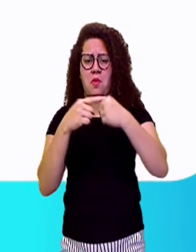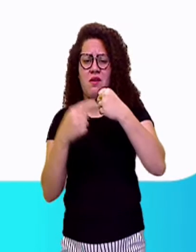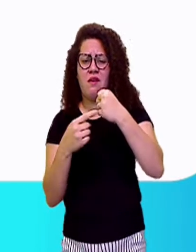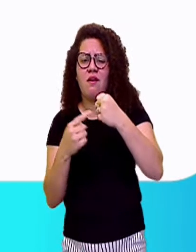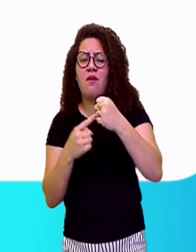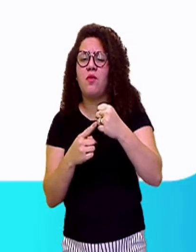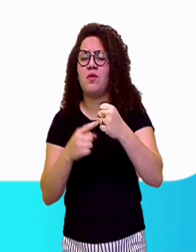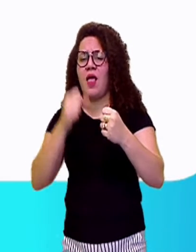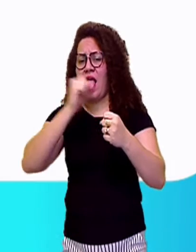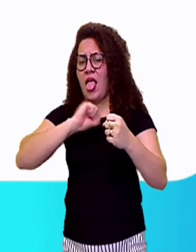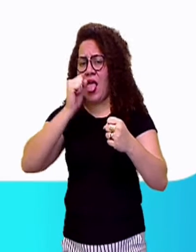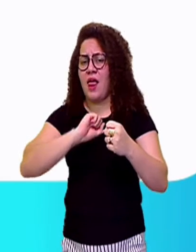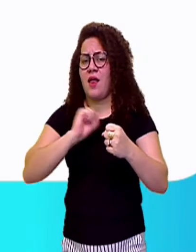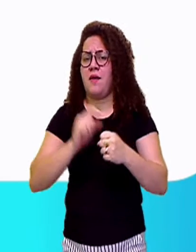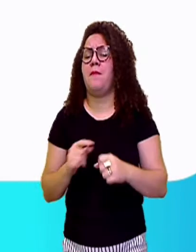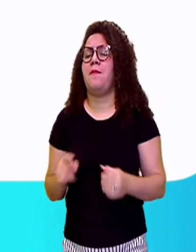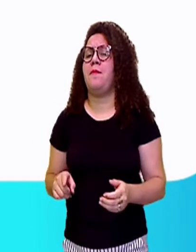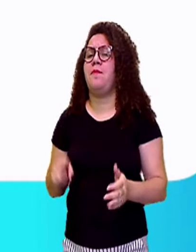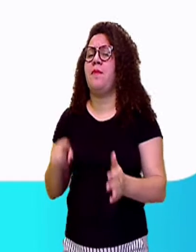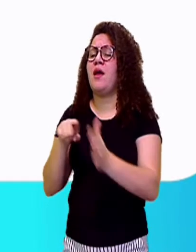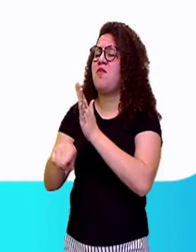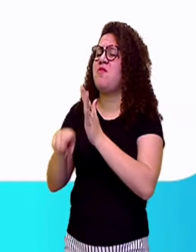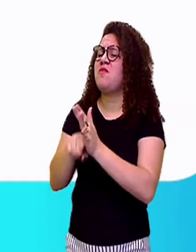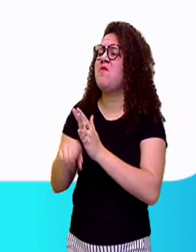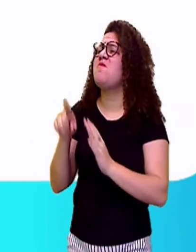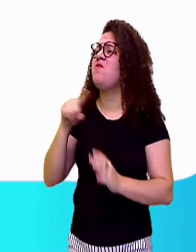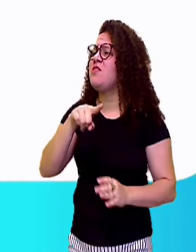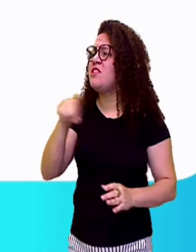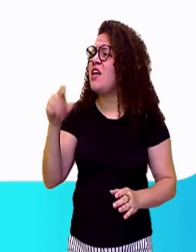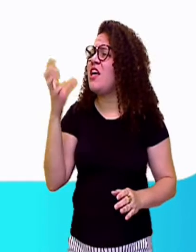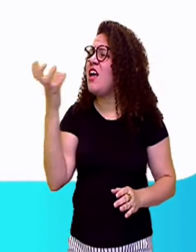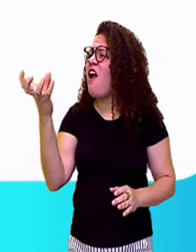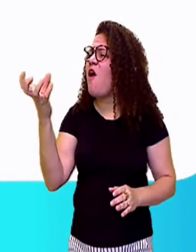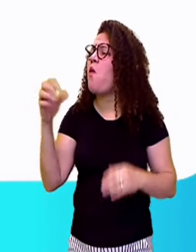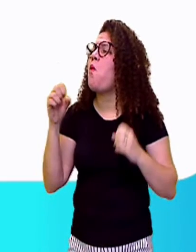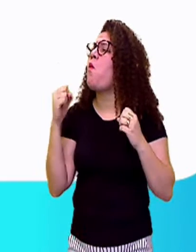pergunta para o seu amigo: você vai querer qual?